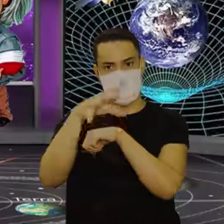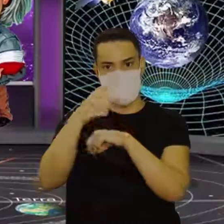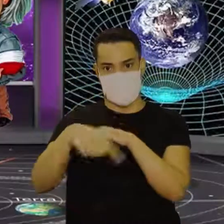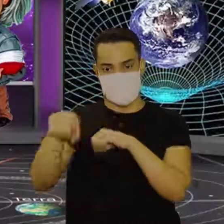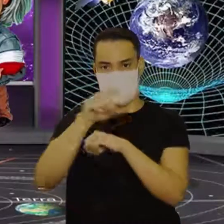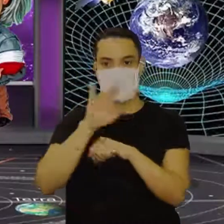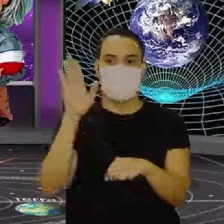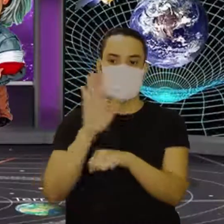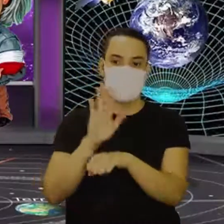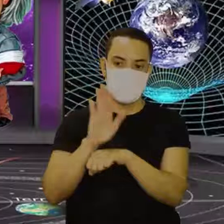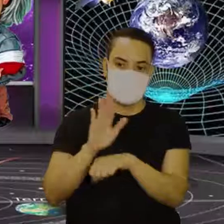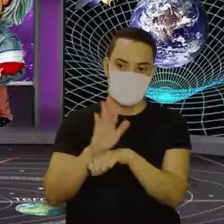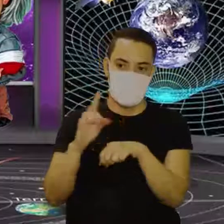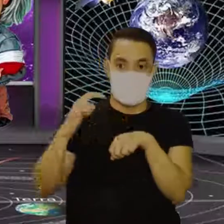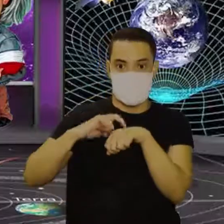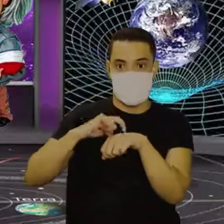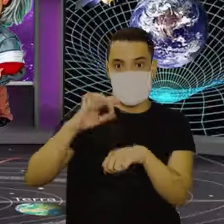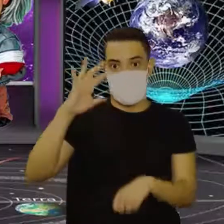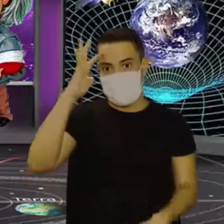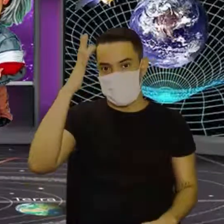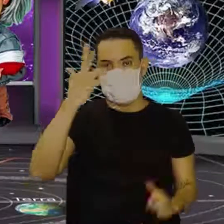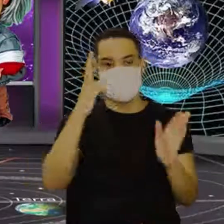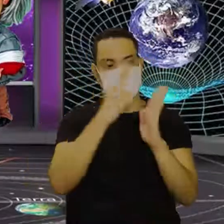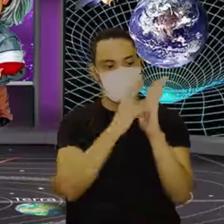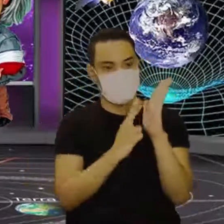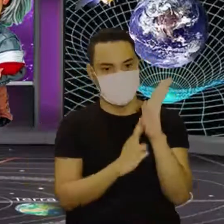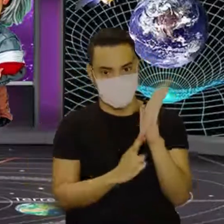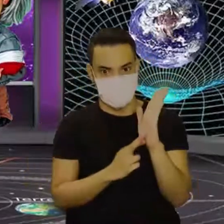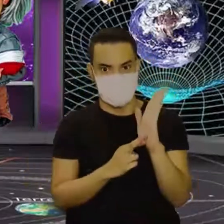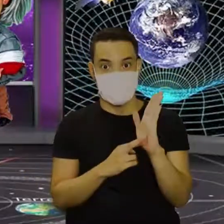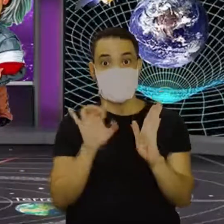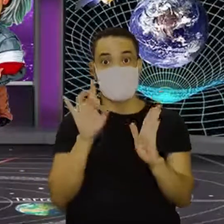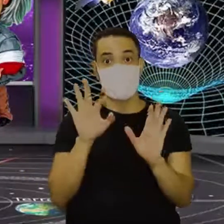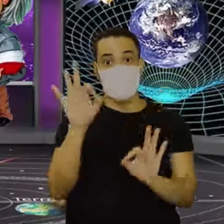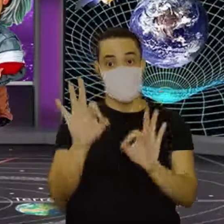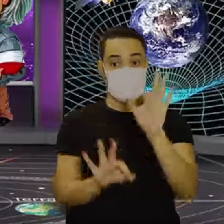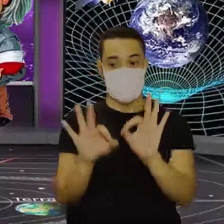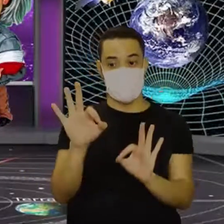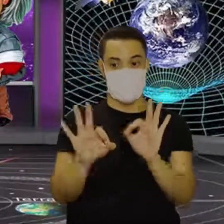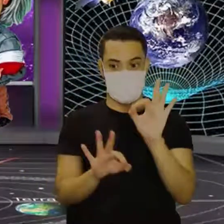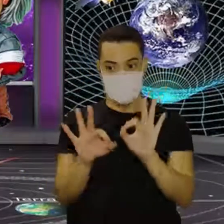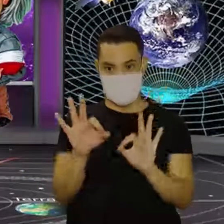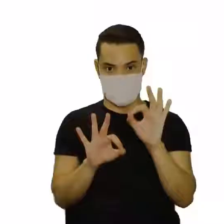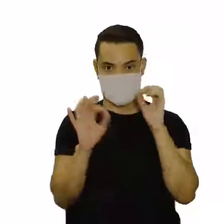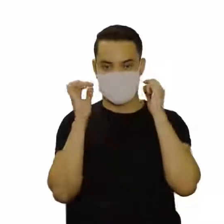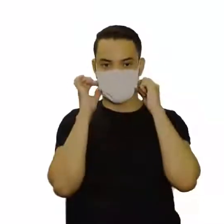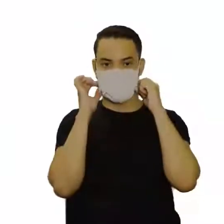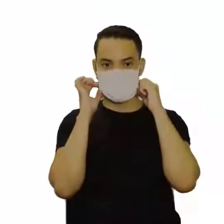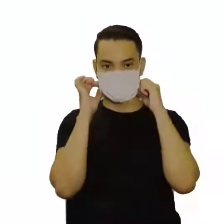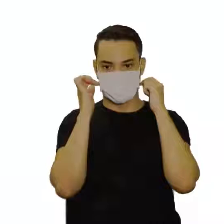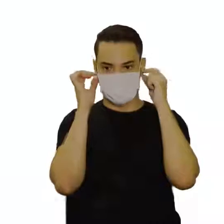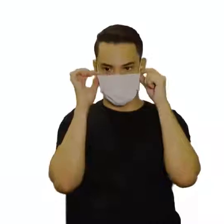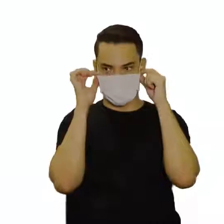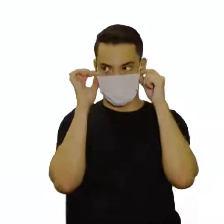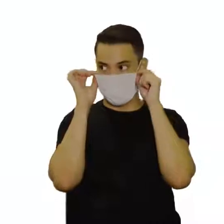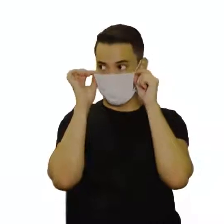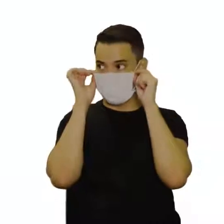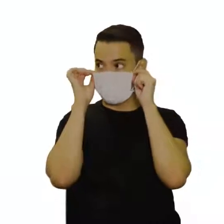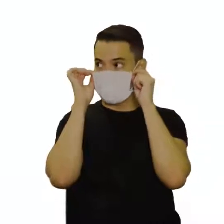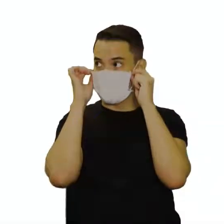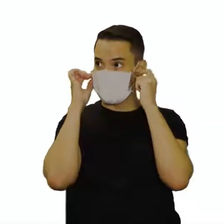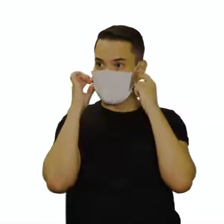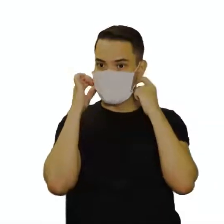que ajuda muito na hora de resolver as atividades. Só organização, tá? Então, vamos lá, continuando. Então, aí,